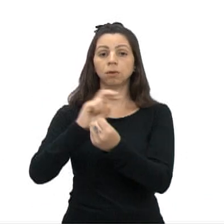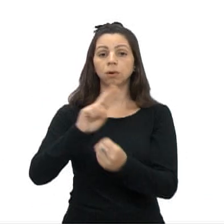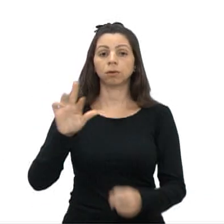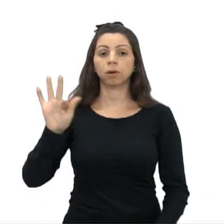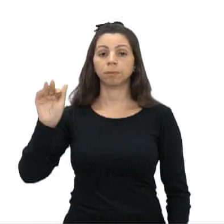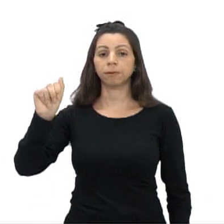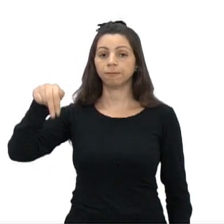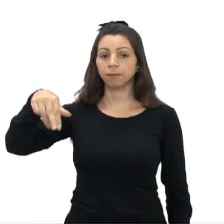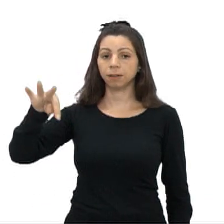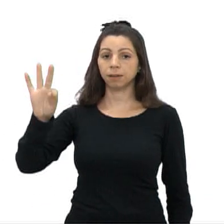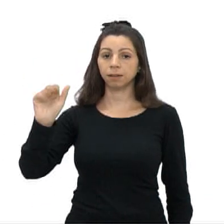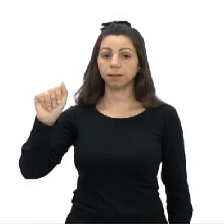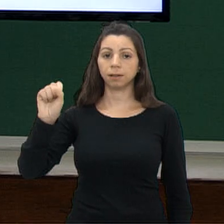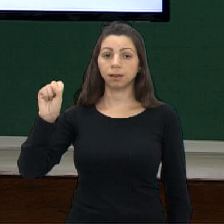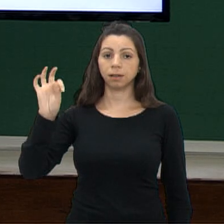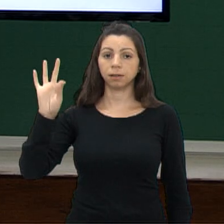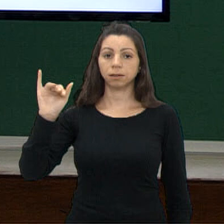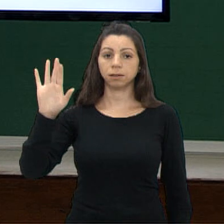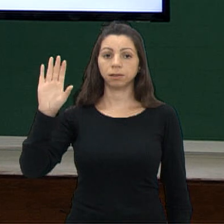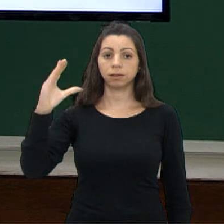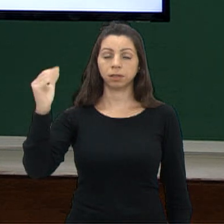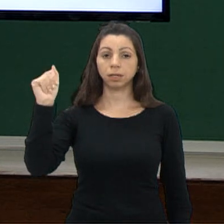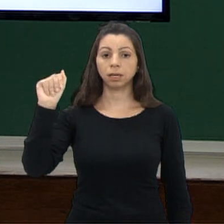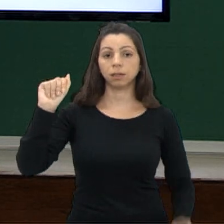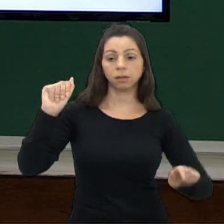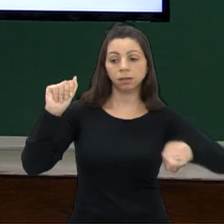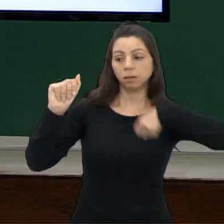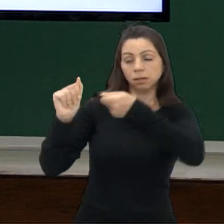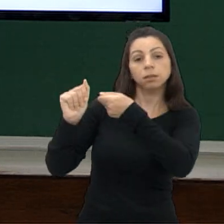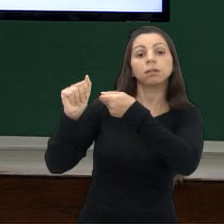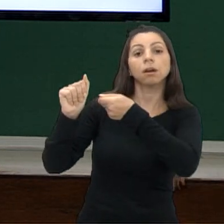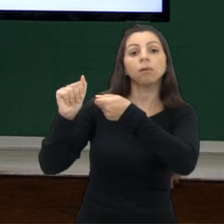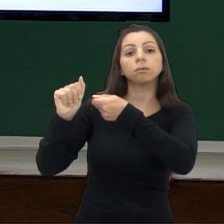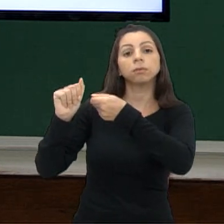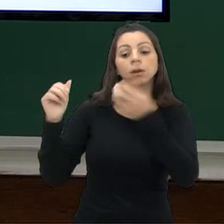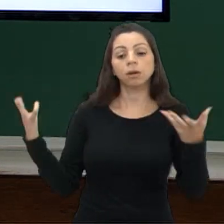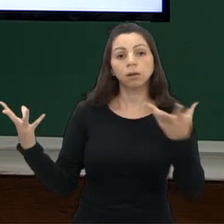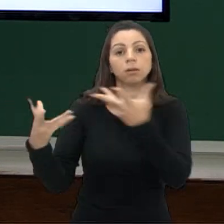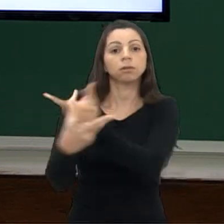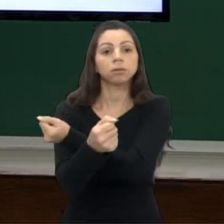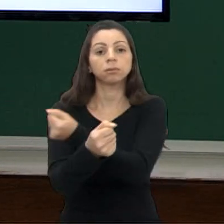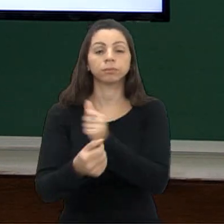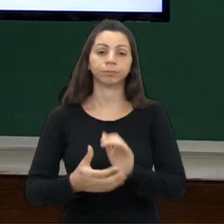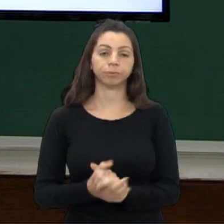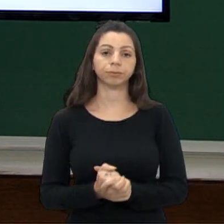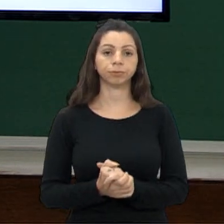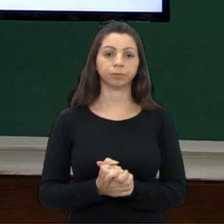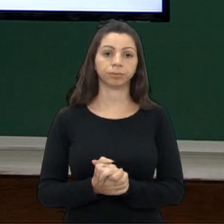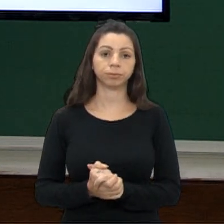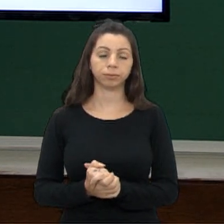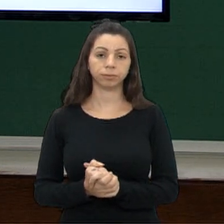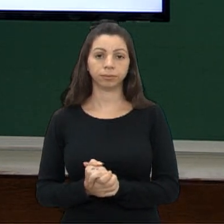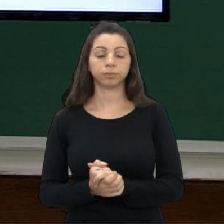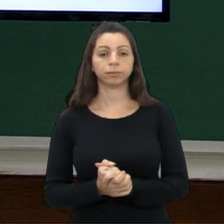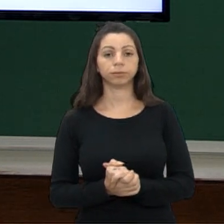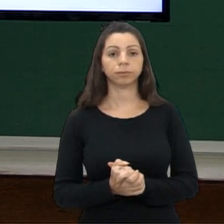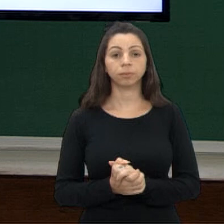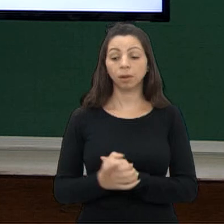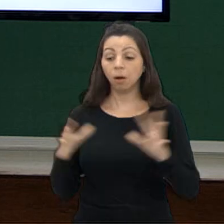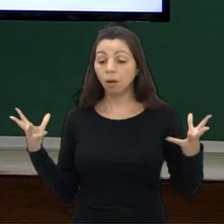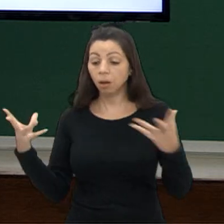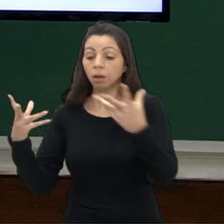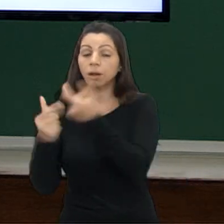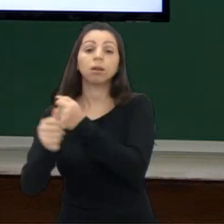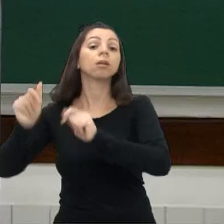verdadeira, certo? Tanto que respondemos até um exercício, que podemos considerar a Fantástica,